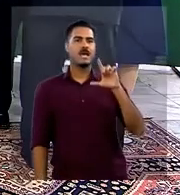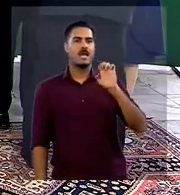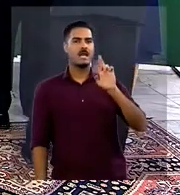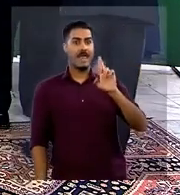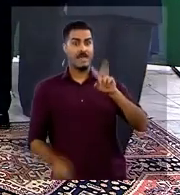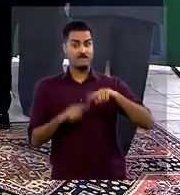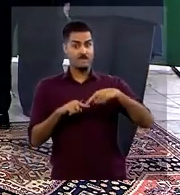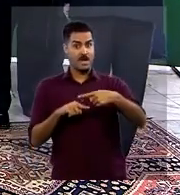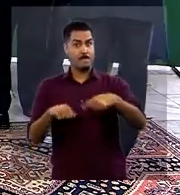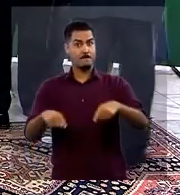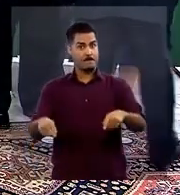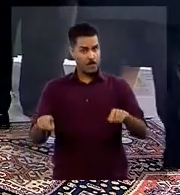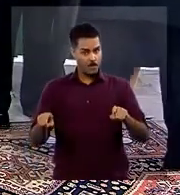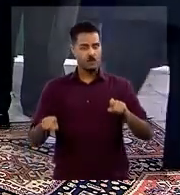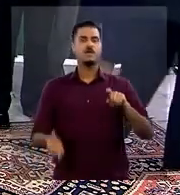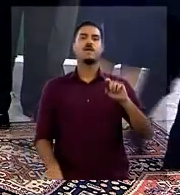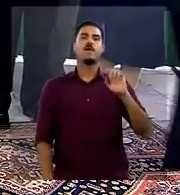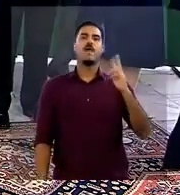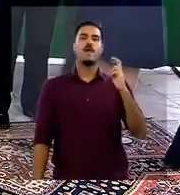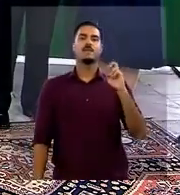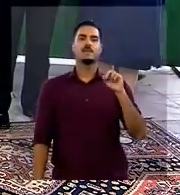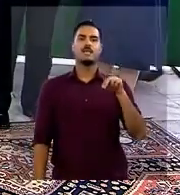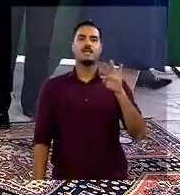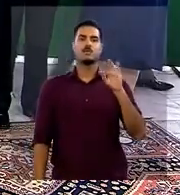a pouco, Ernesto Araújo.